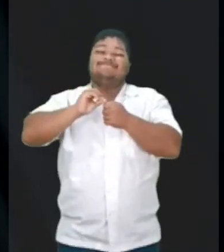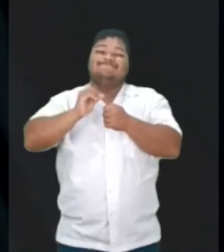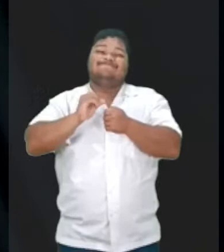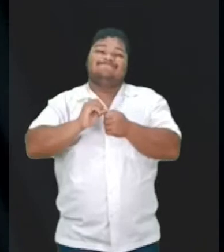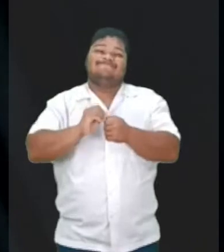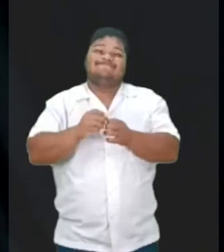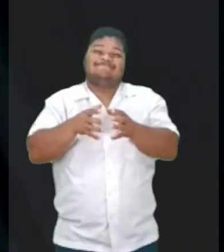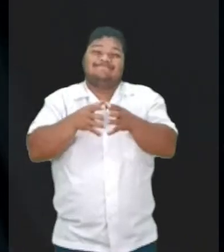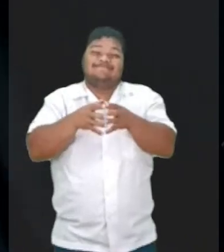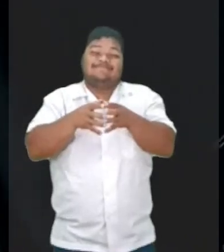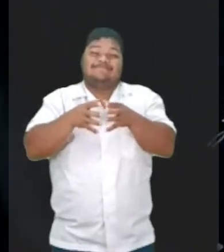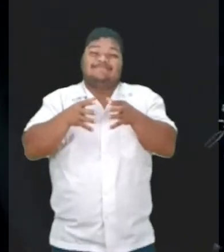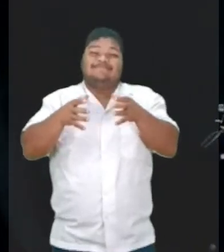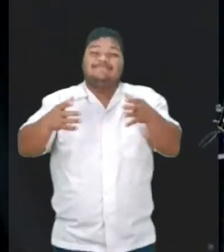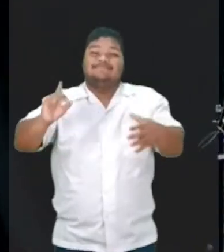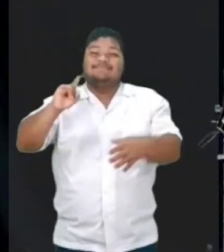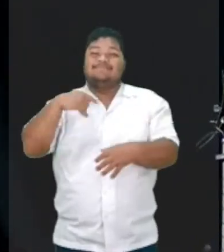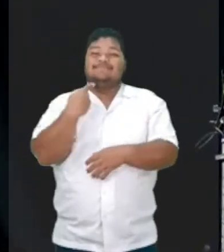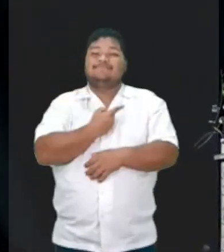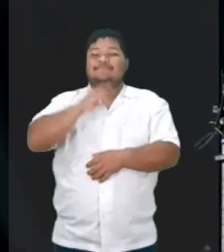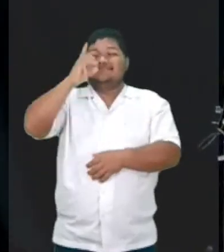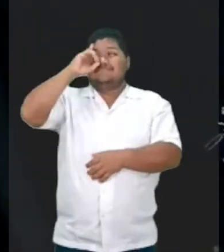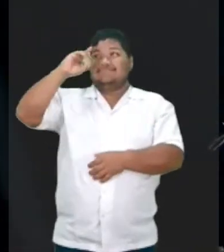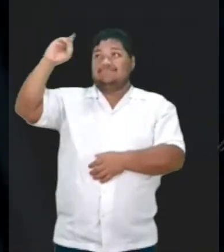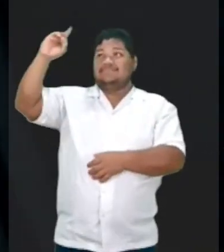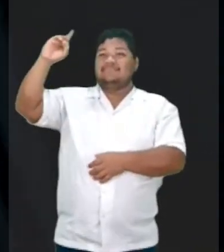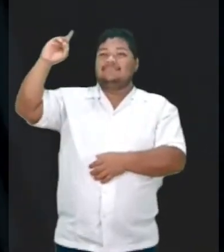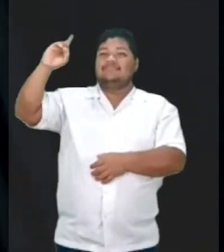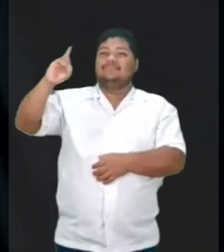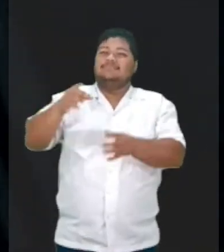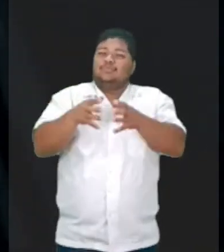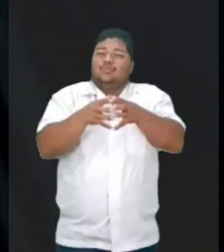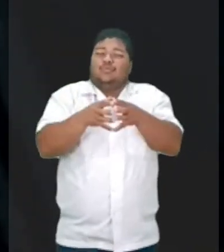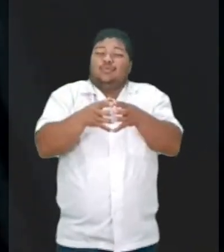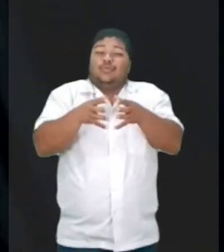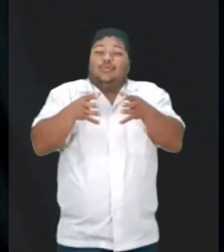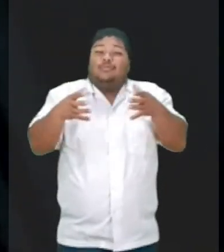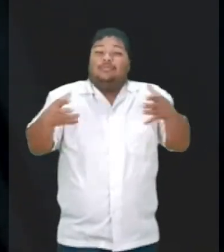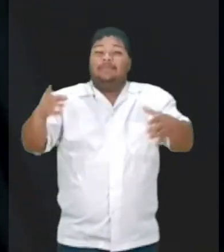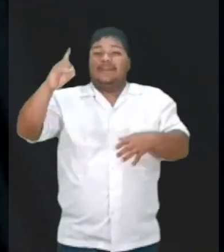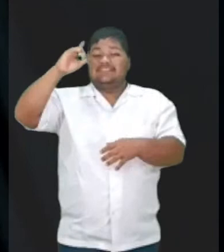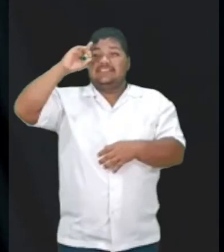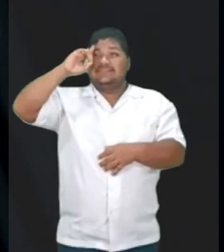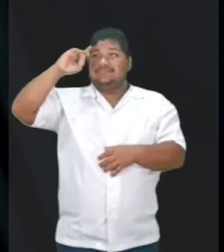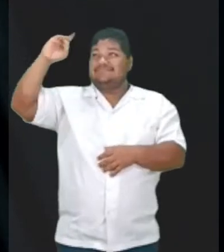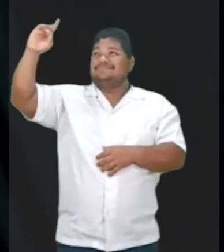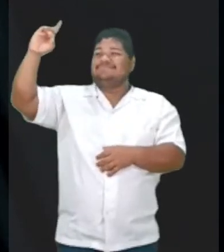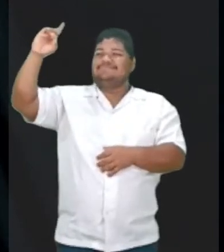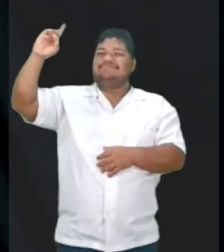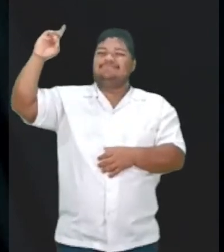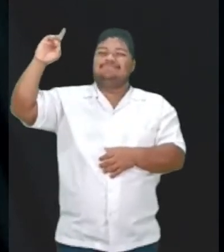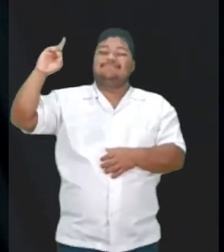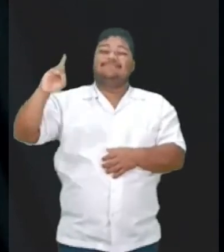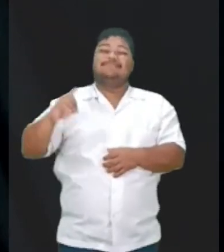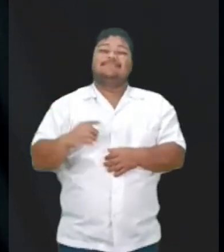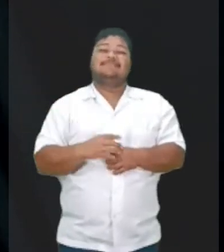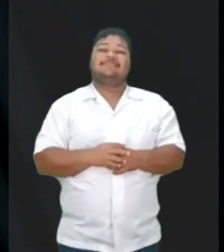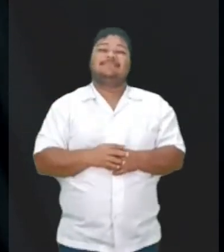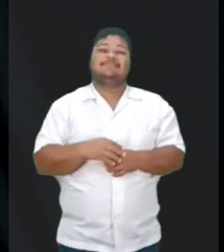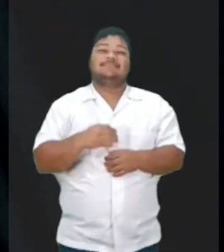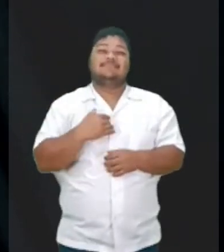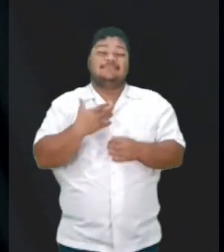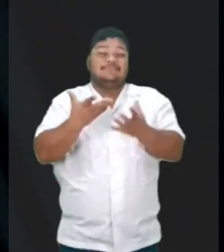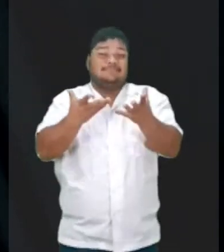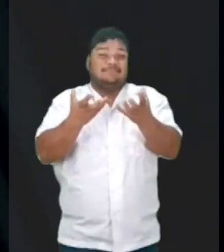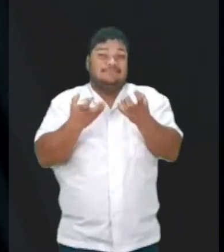Grande é o nosso Deus. Quão grande é o nosso Deus. Eu queria